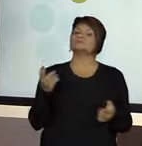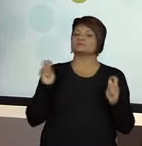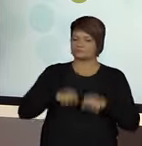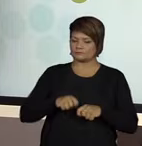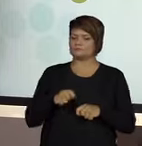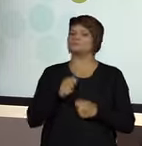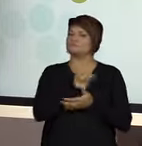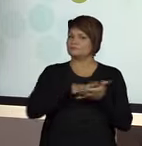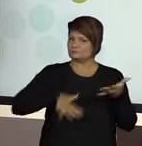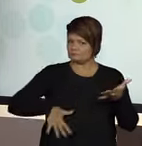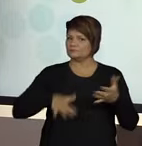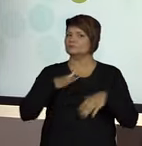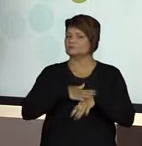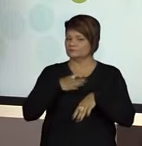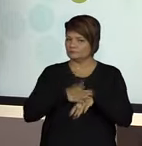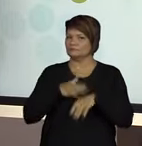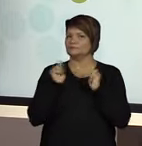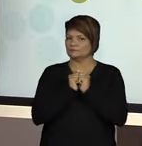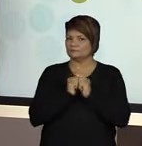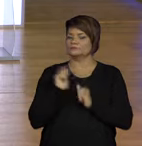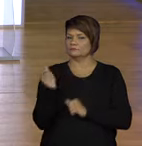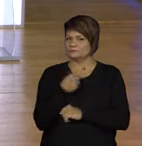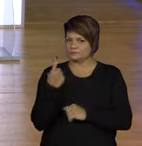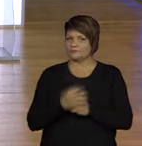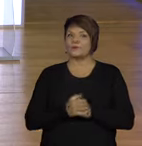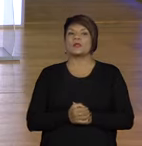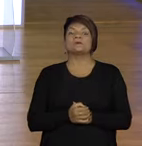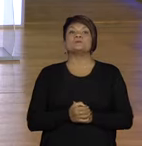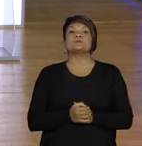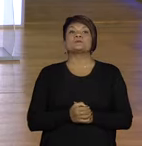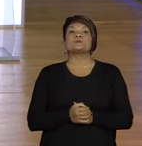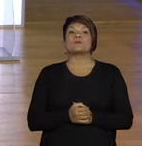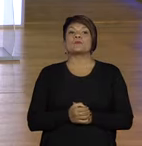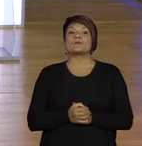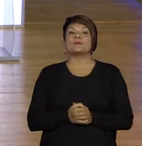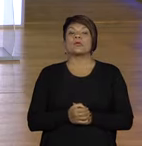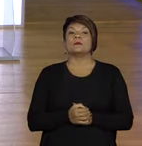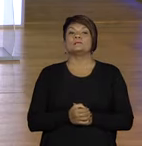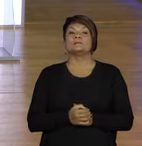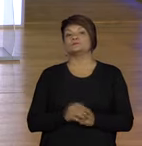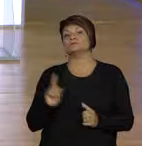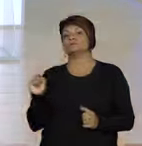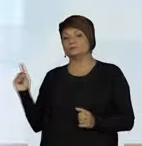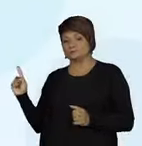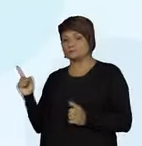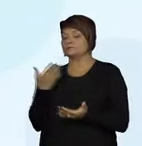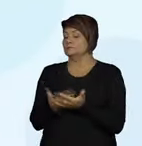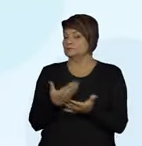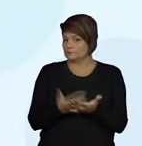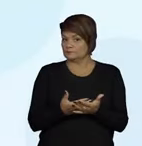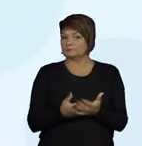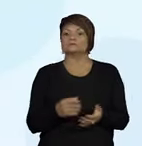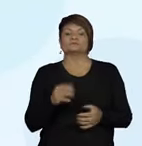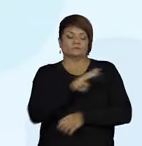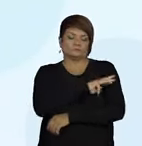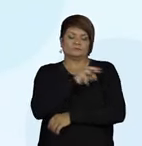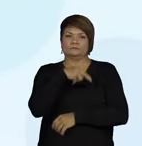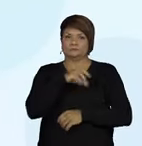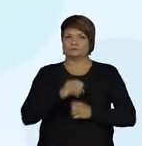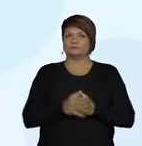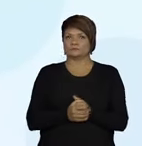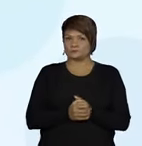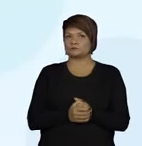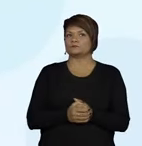tá? Aqui na nossa aula do terceiro ano, a gente tem alguns combinados também. Essa aula que